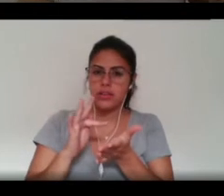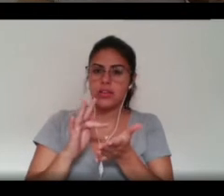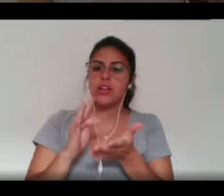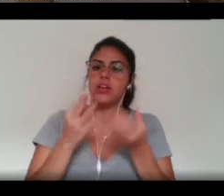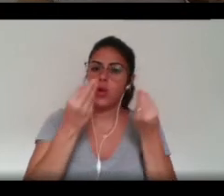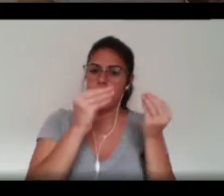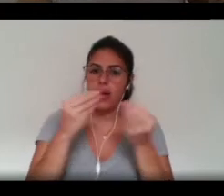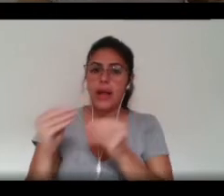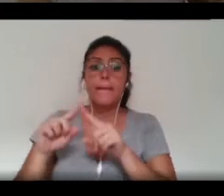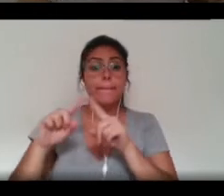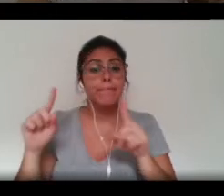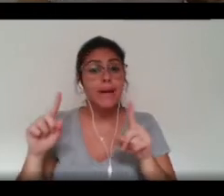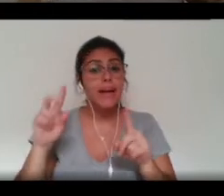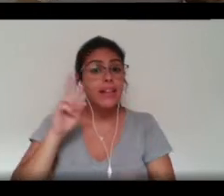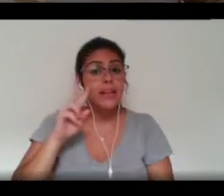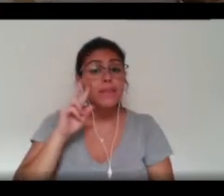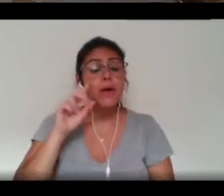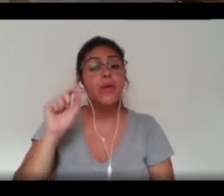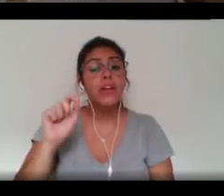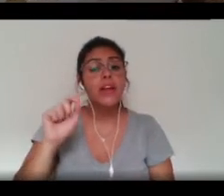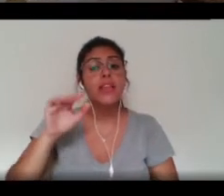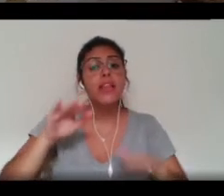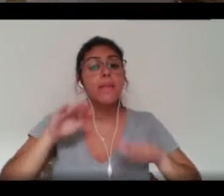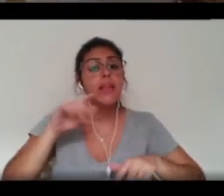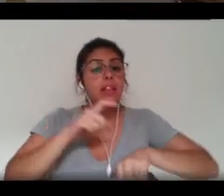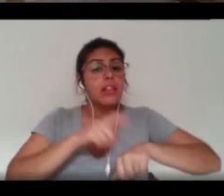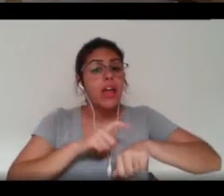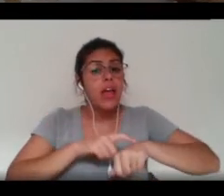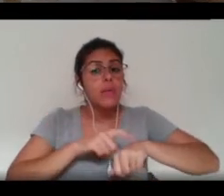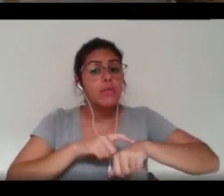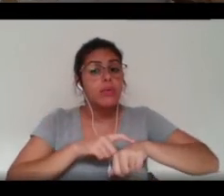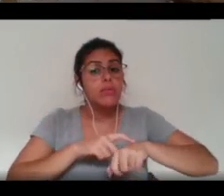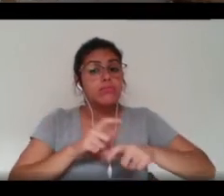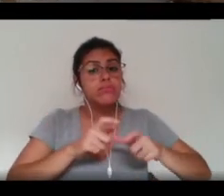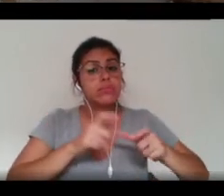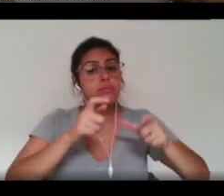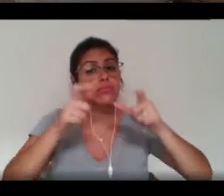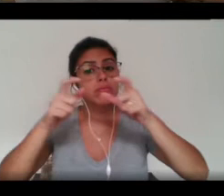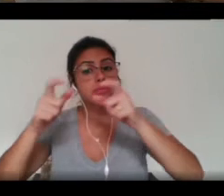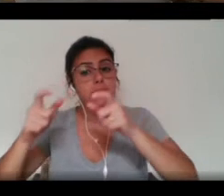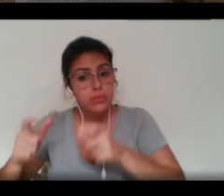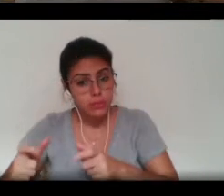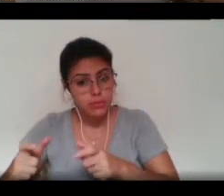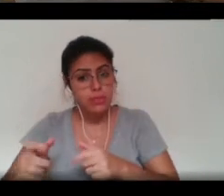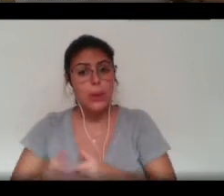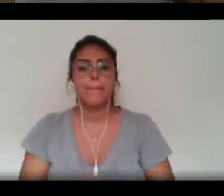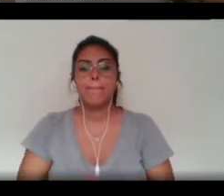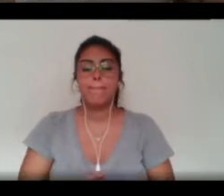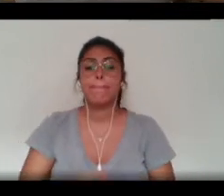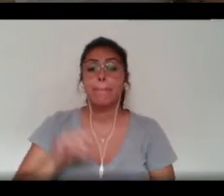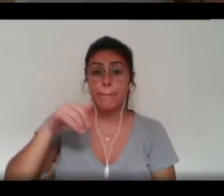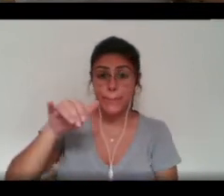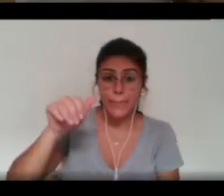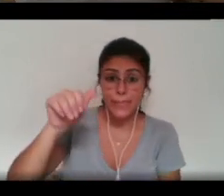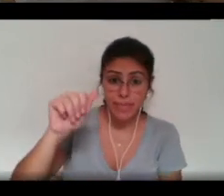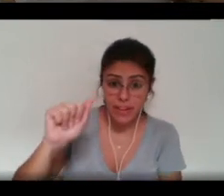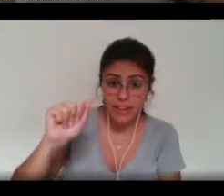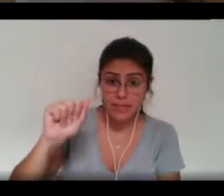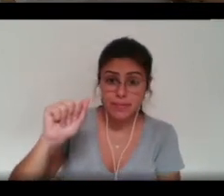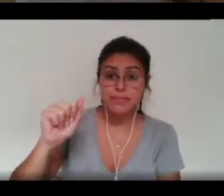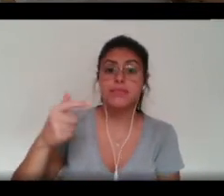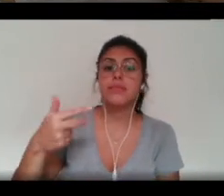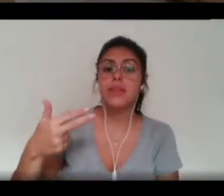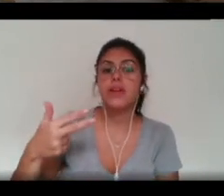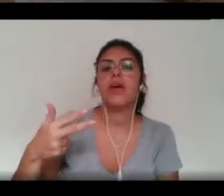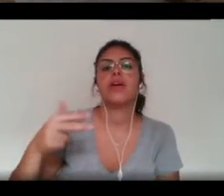que deslocadas no tempo, certo? Para a bola A, o que eu tenho? Eu tenho que o YA vai ser igual